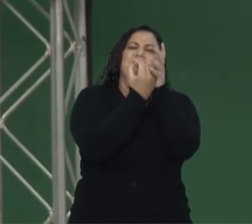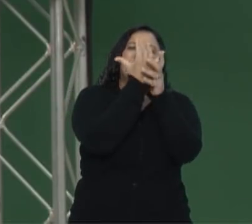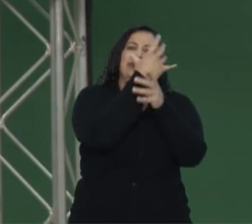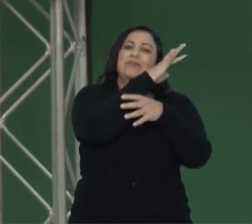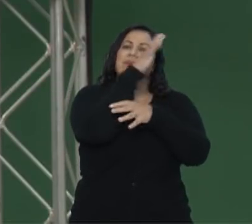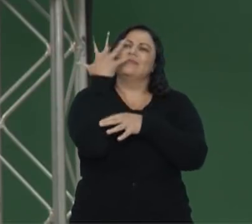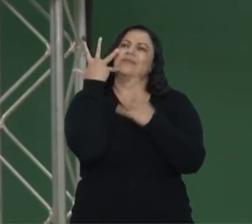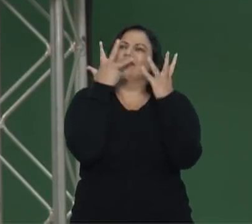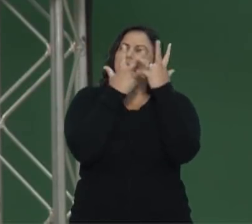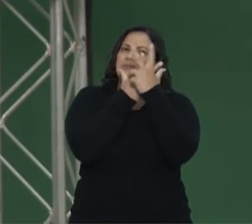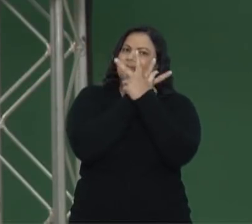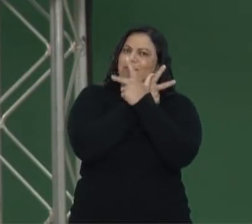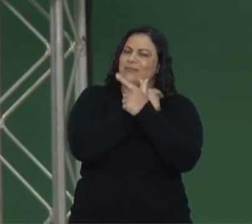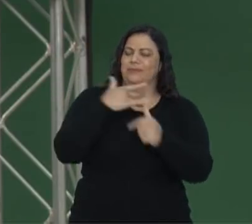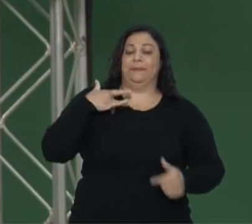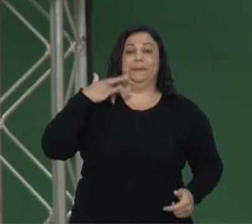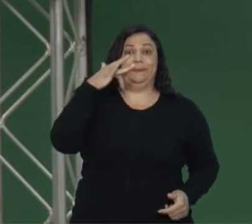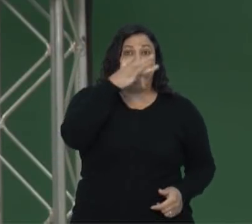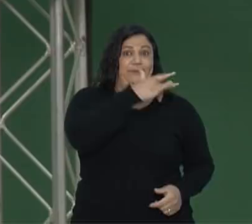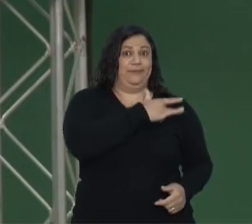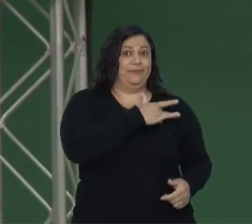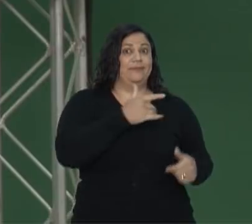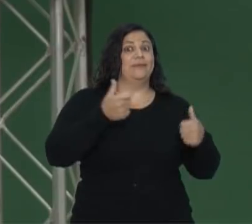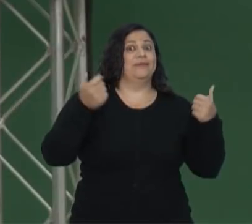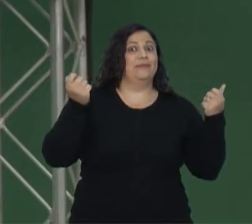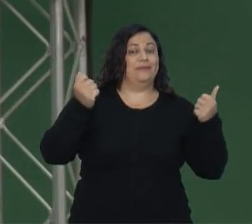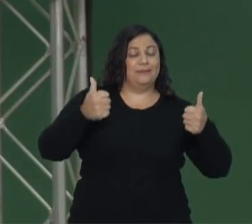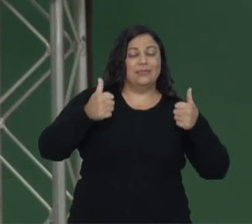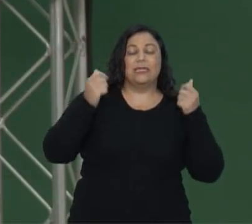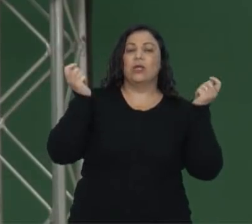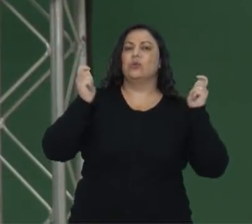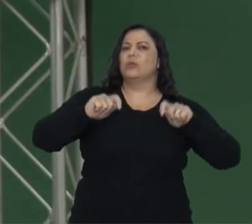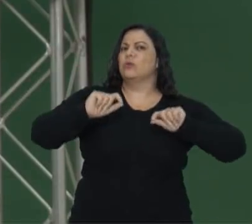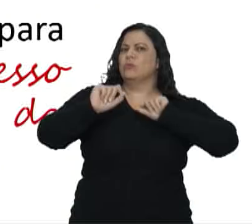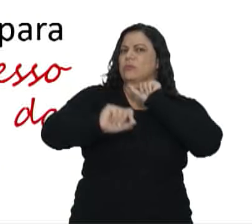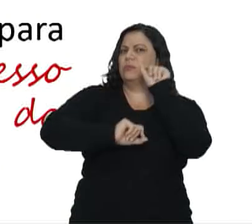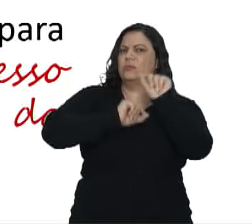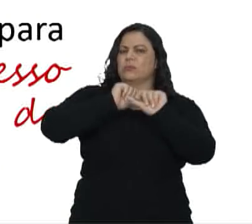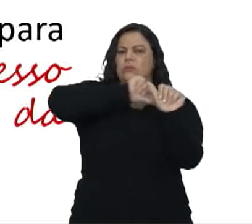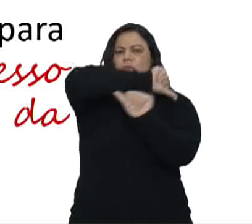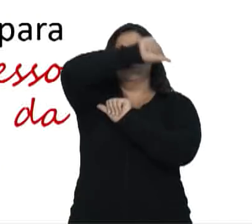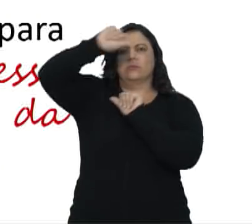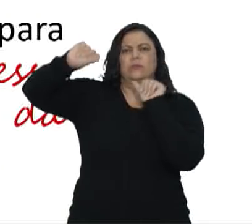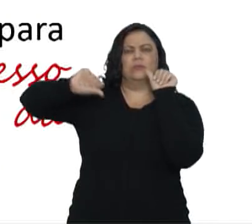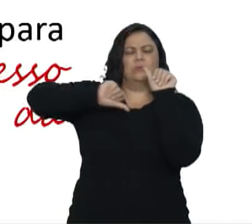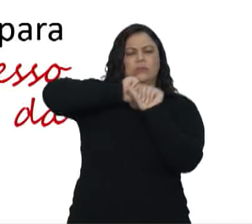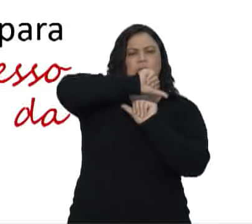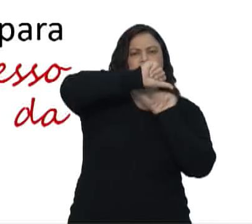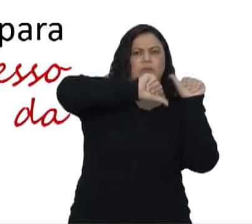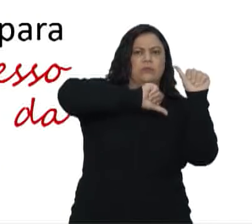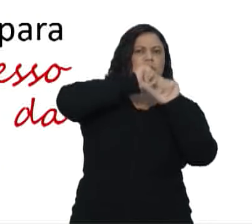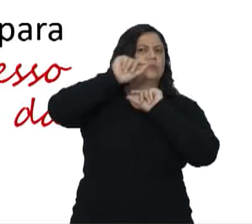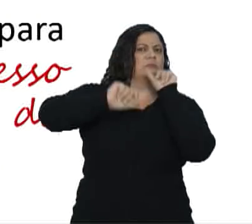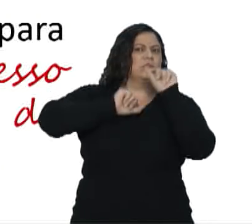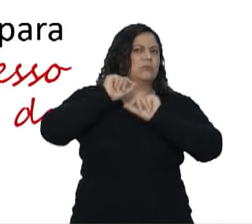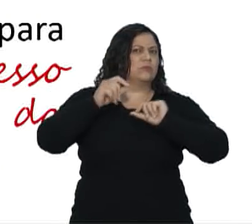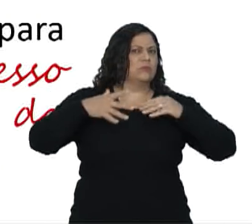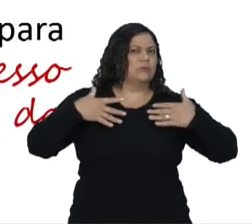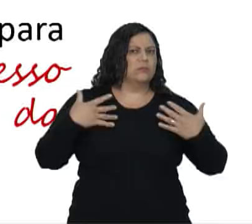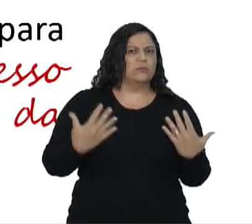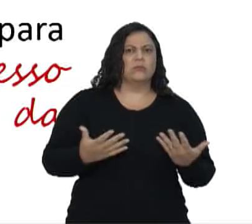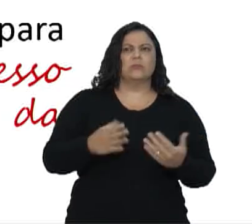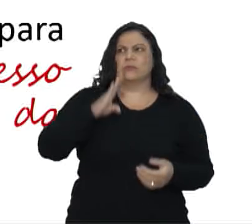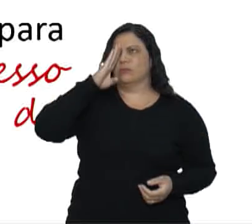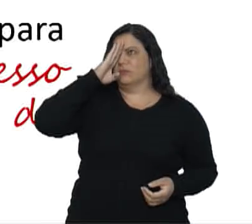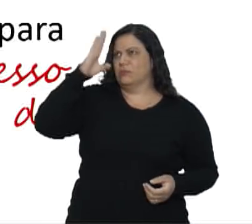saudáveis. Baseado nessa sequência, nesse ciclo, por que as transformações químicas são essenciais para